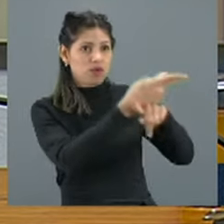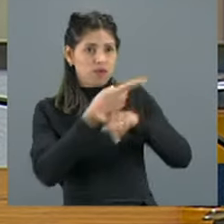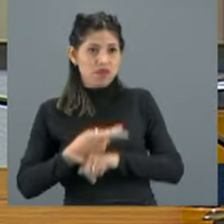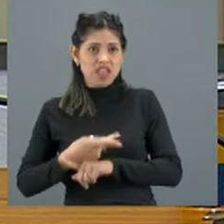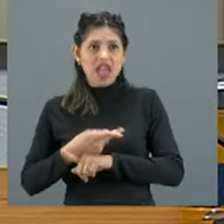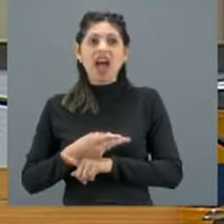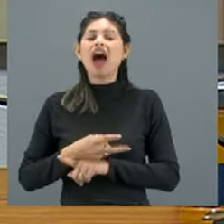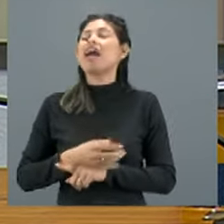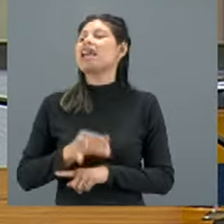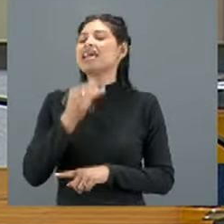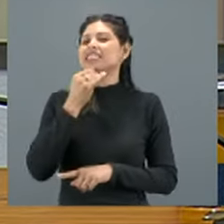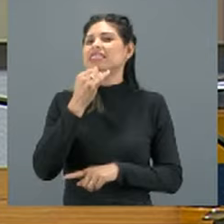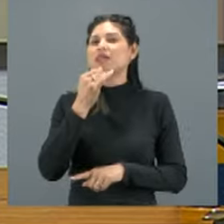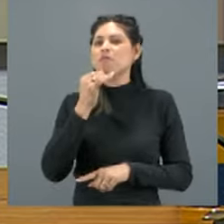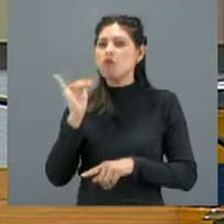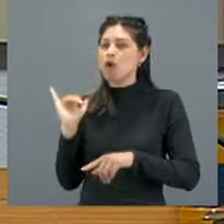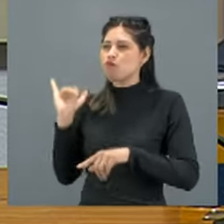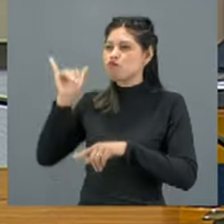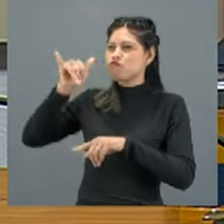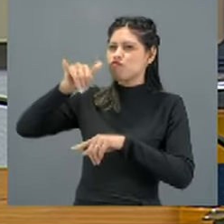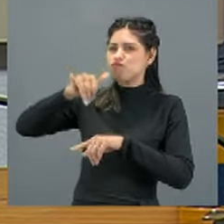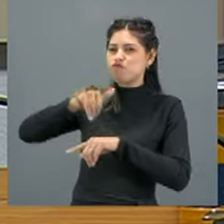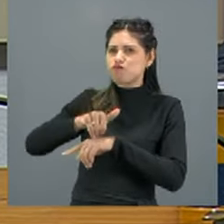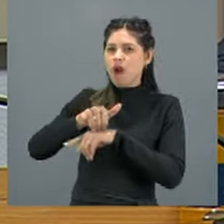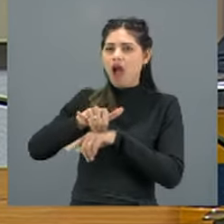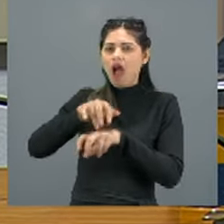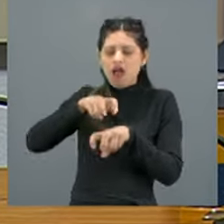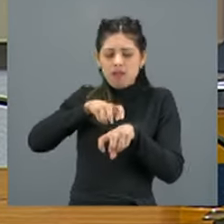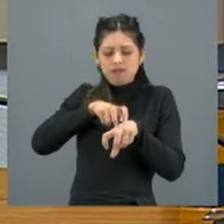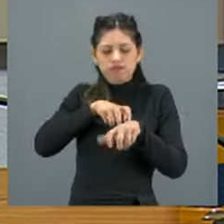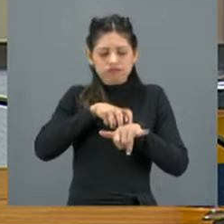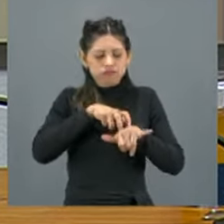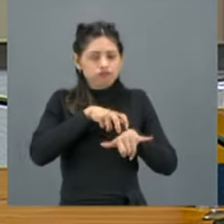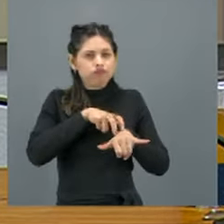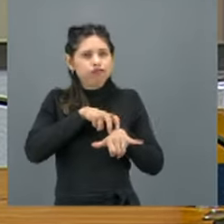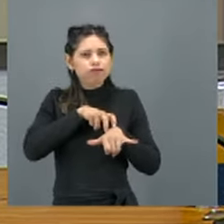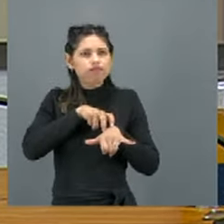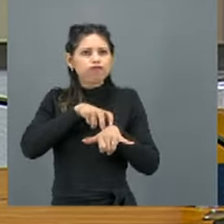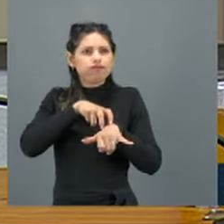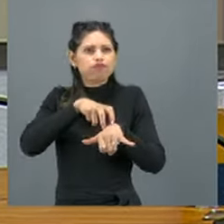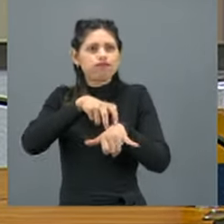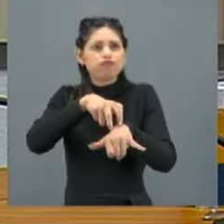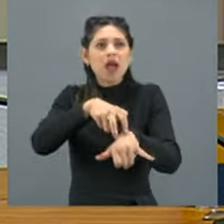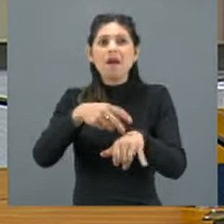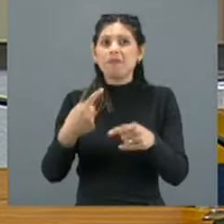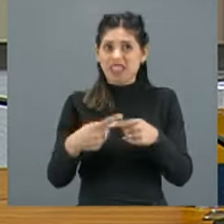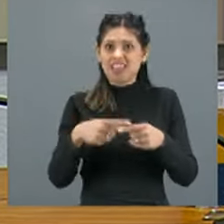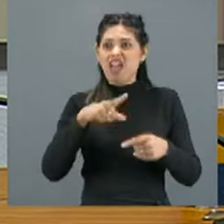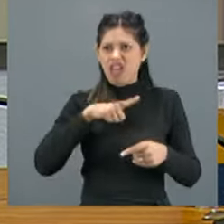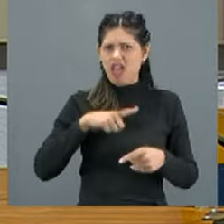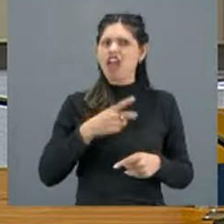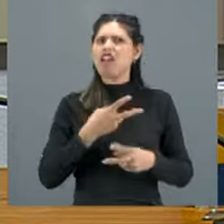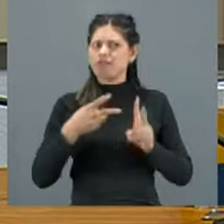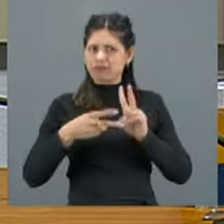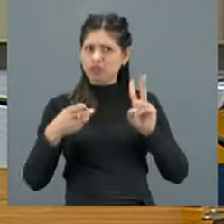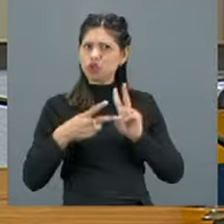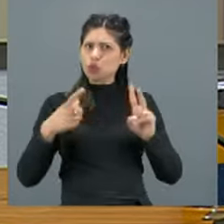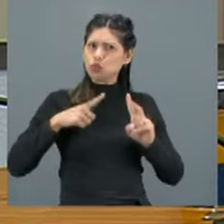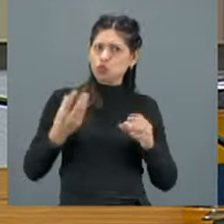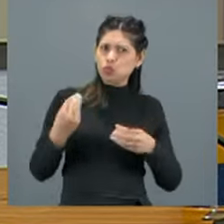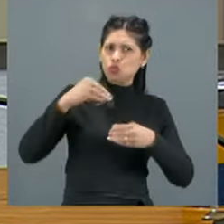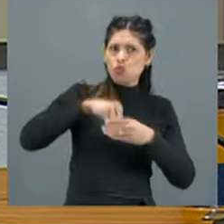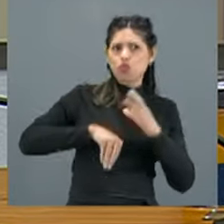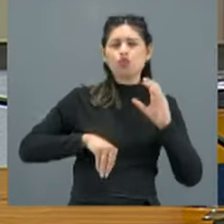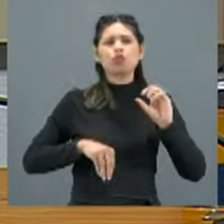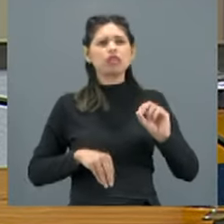gente, vem cheio de índios. Então, por quê? Porque para eles, as ONGs financiadas internacionalmente têm recursos